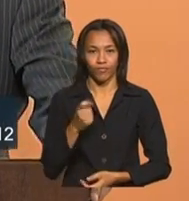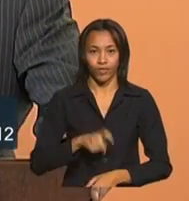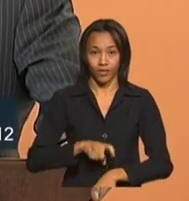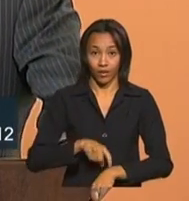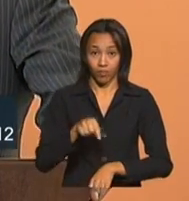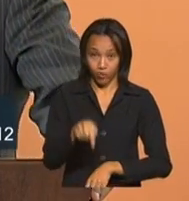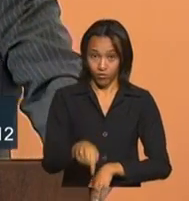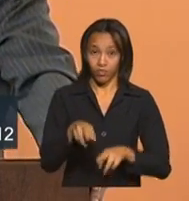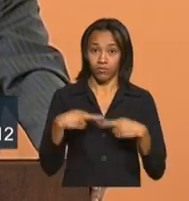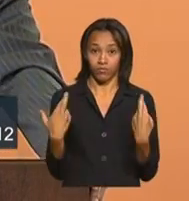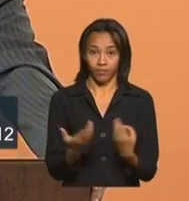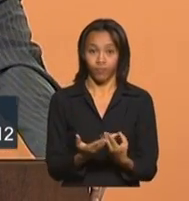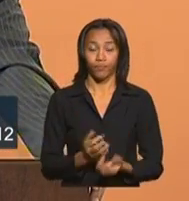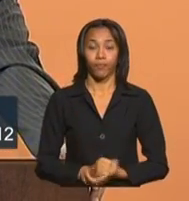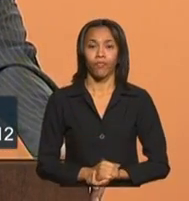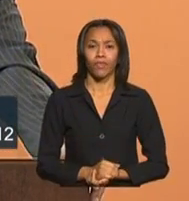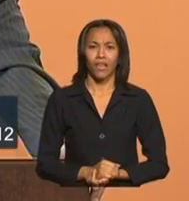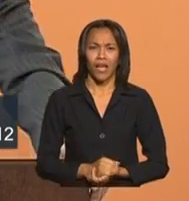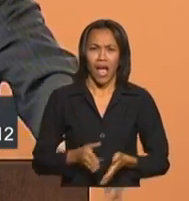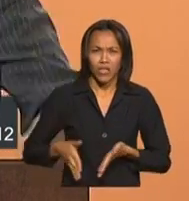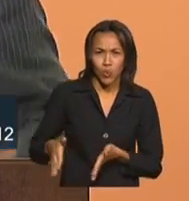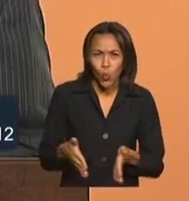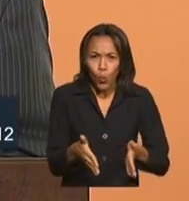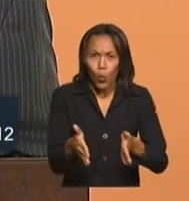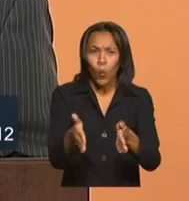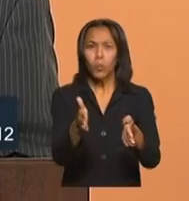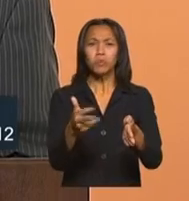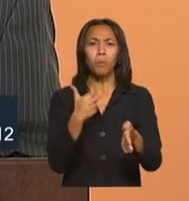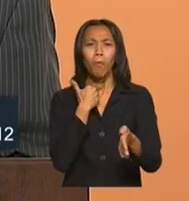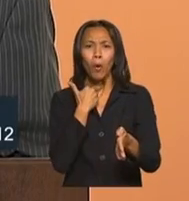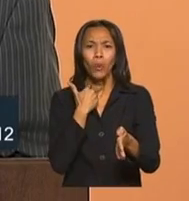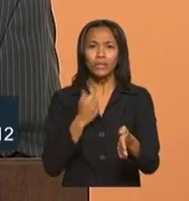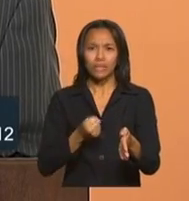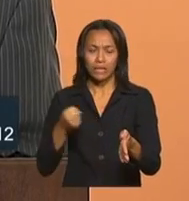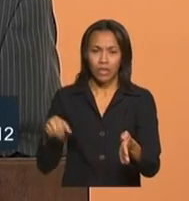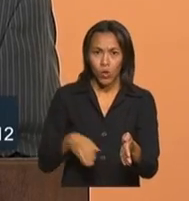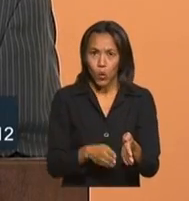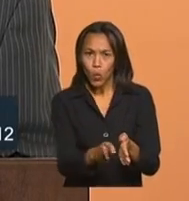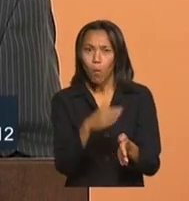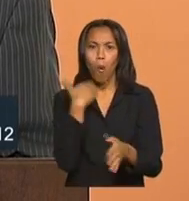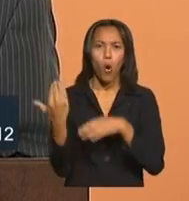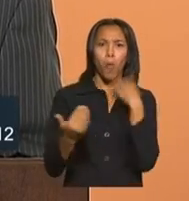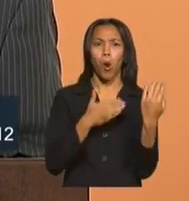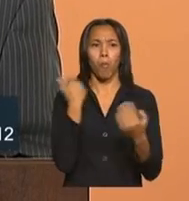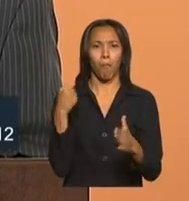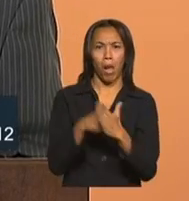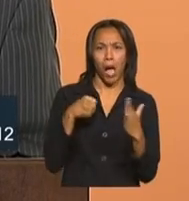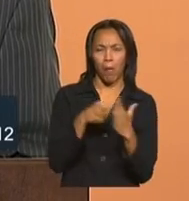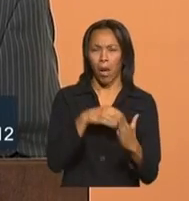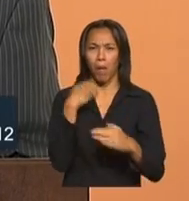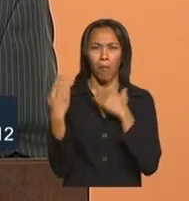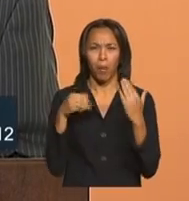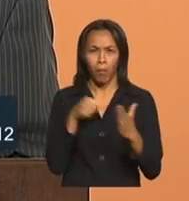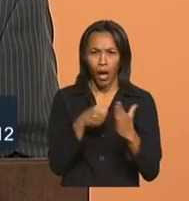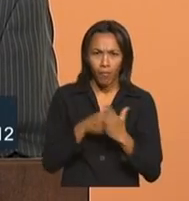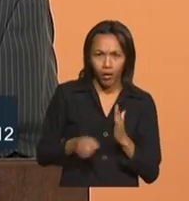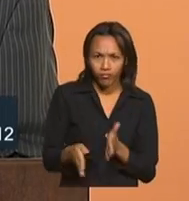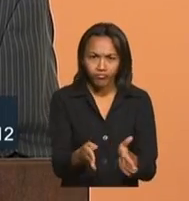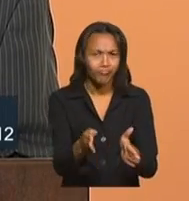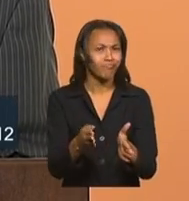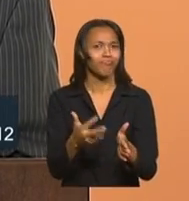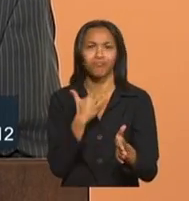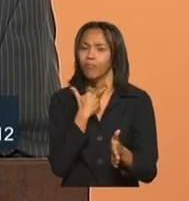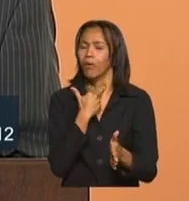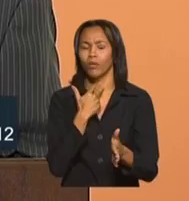Nossas estradas não podem continuar sendo ralos por onde escoam a vida, o futuro, a esperança de nossos